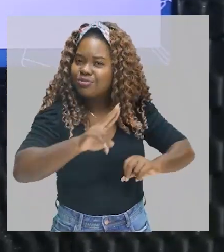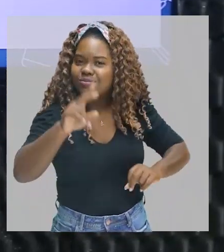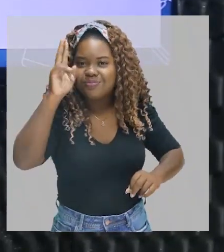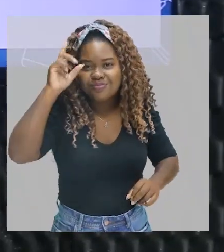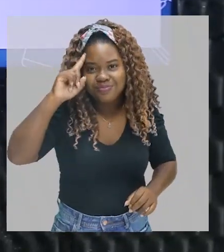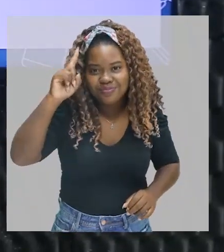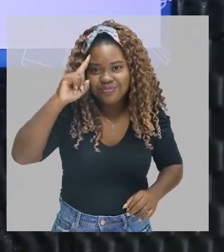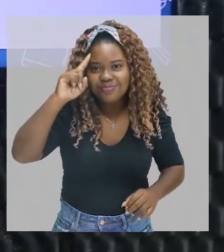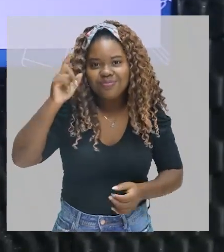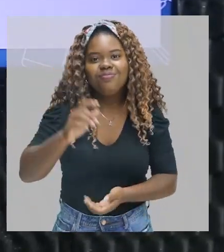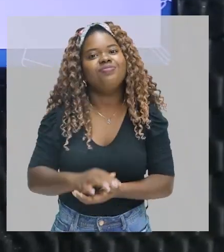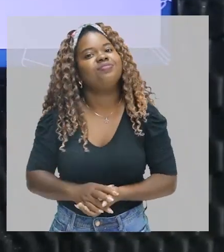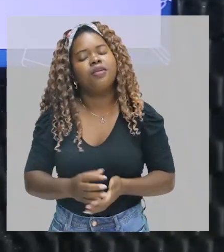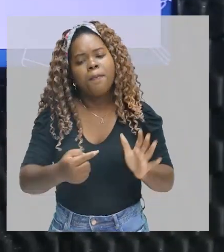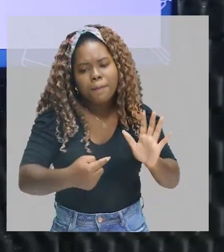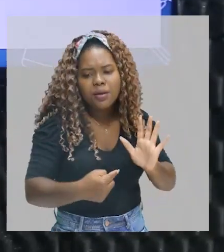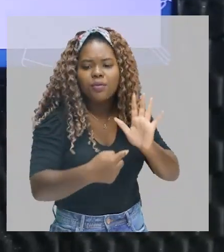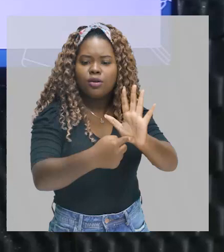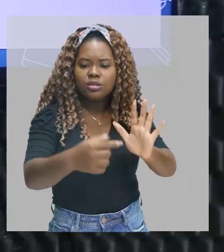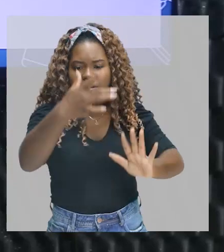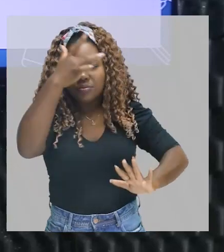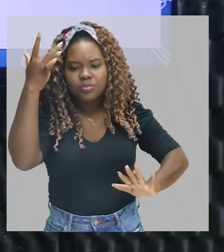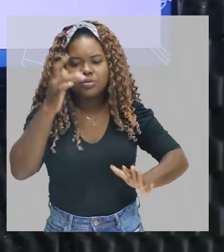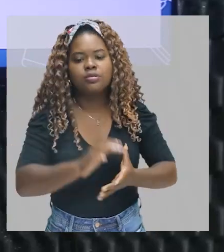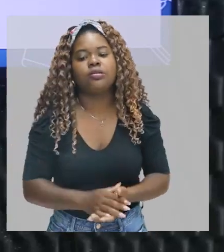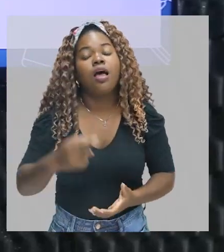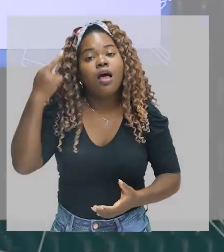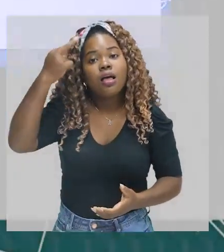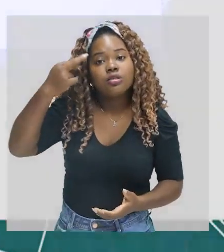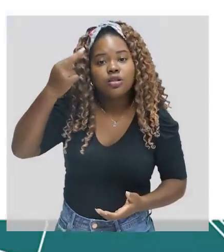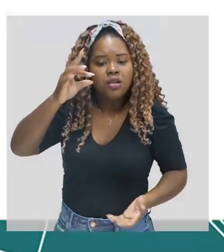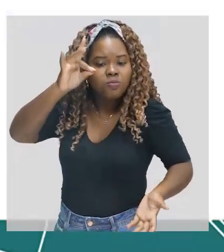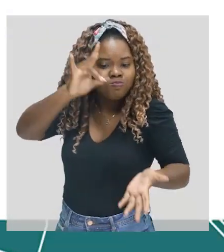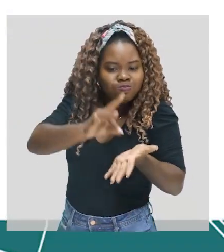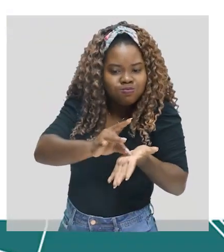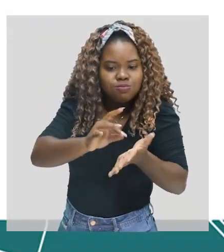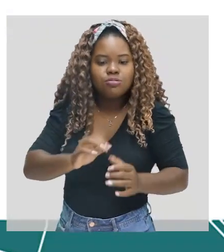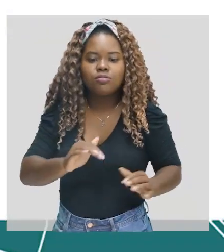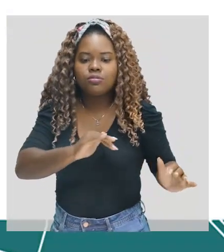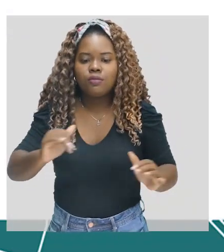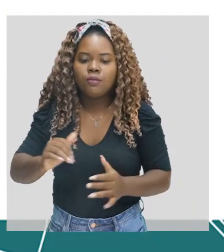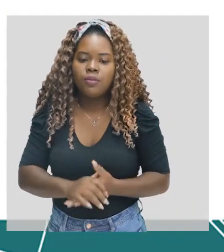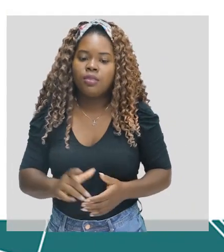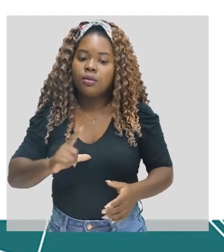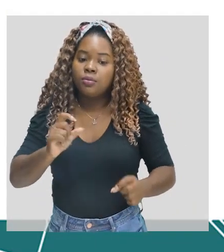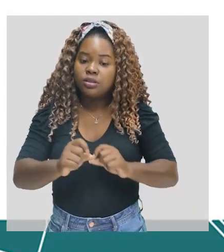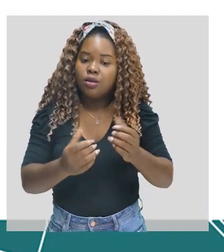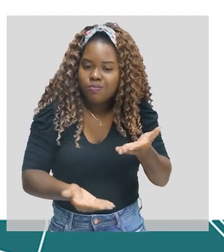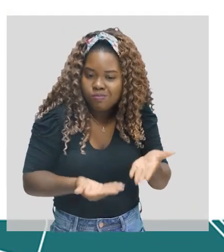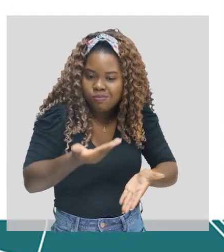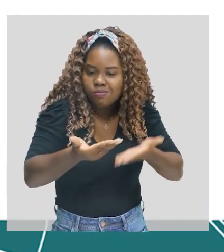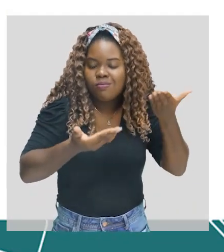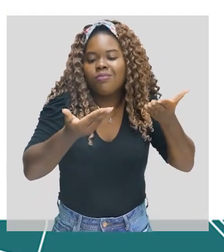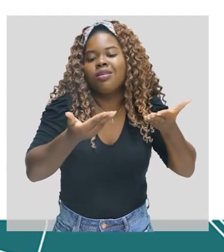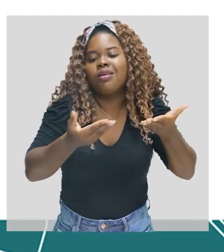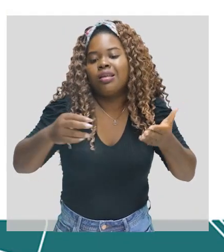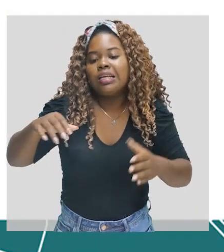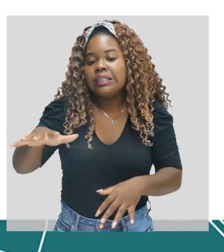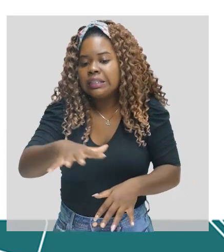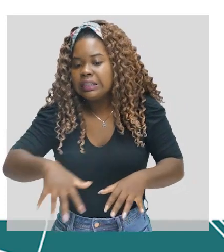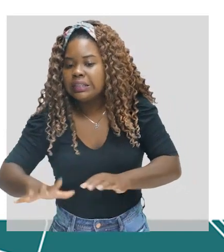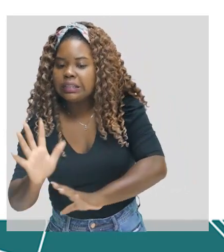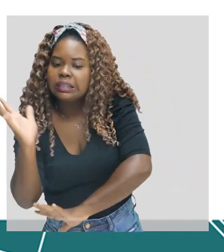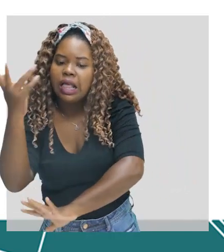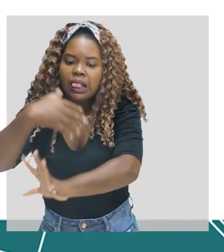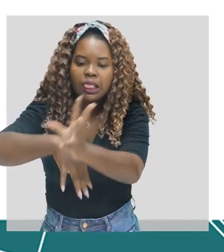dia para mostrar o que é racionalidade. Temos ainda a exaltação da natureza.